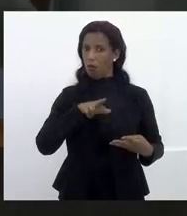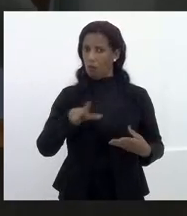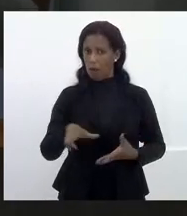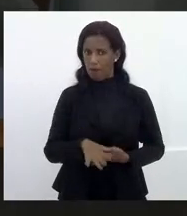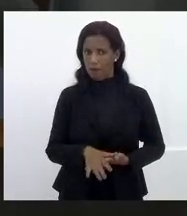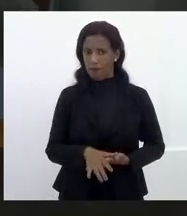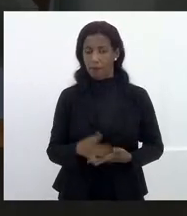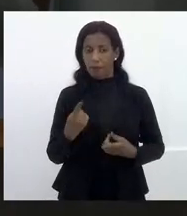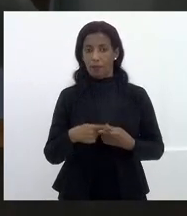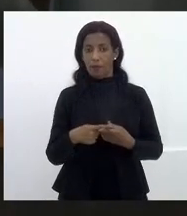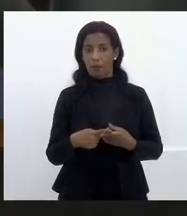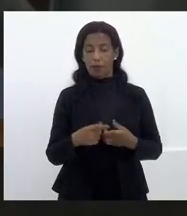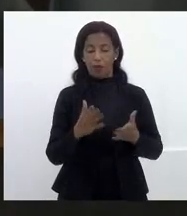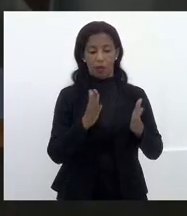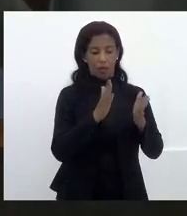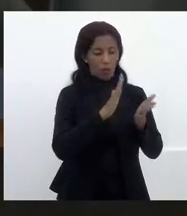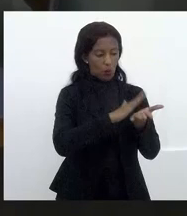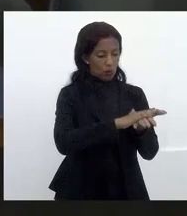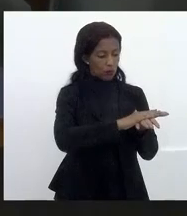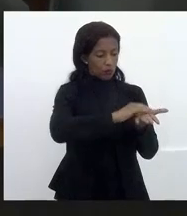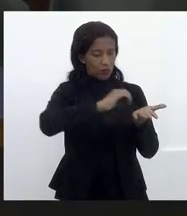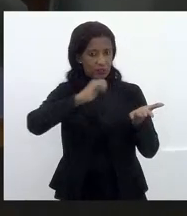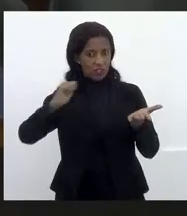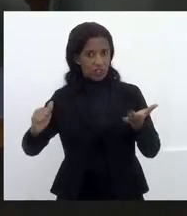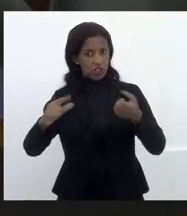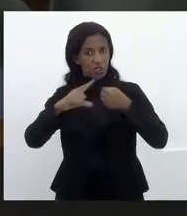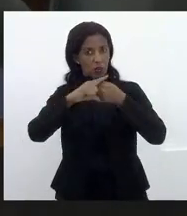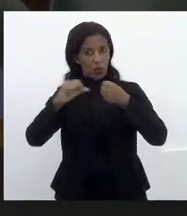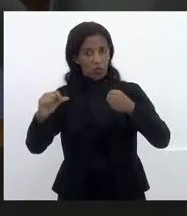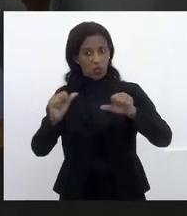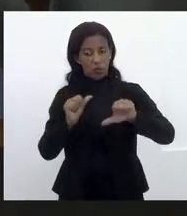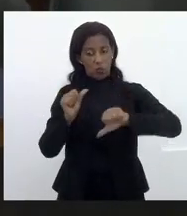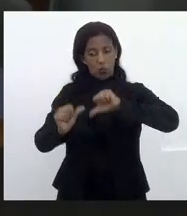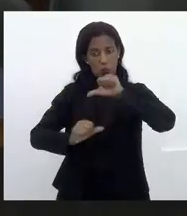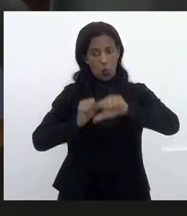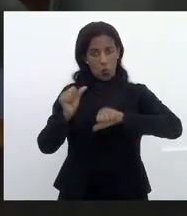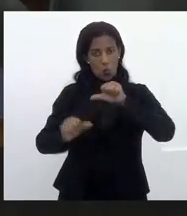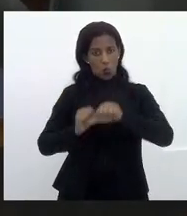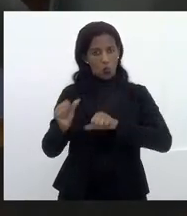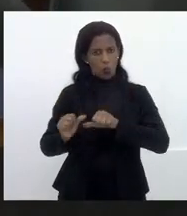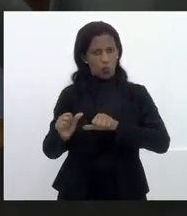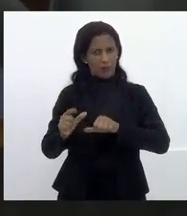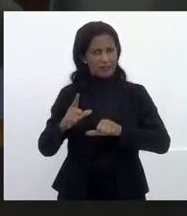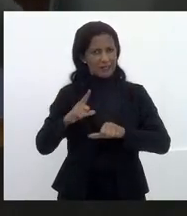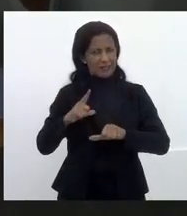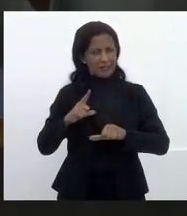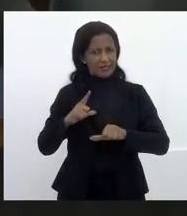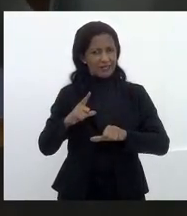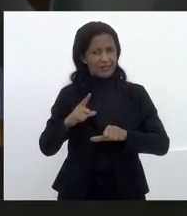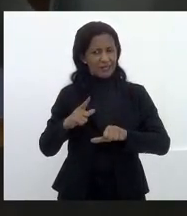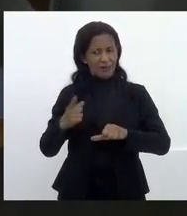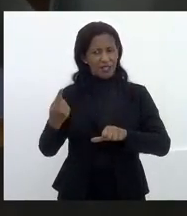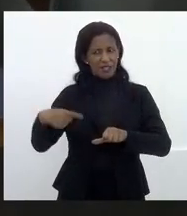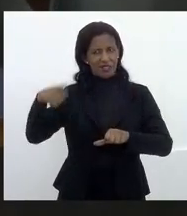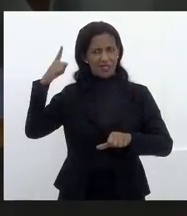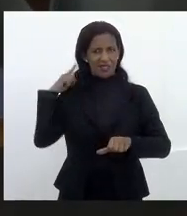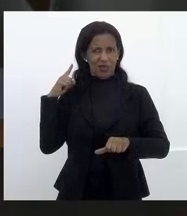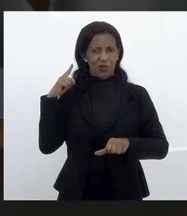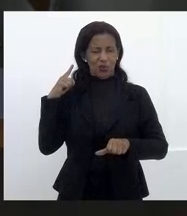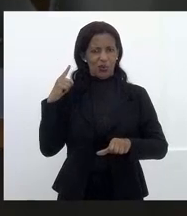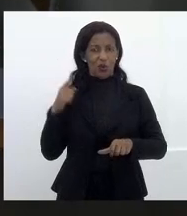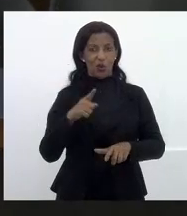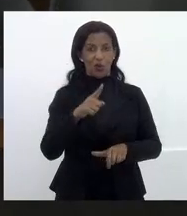que quando você tira o Supremo um artigo modifica outro você tem uma mexida na Tec anterior